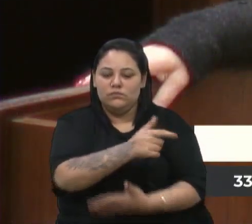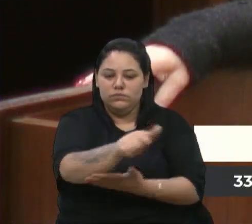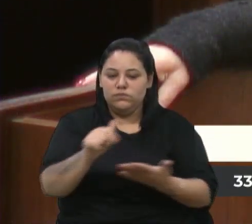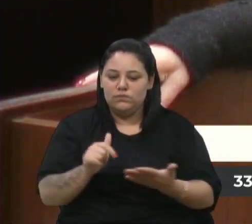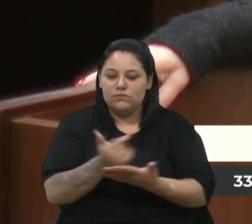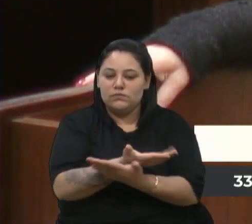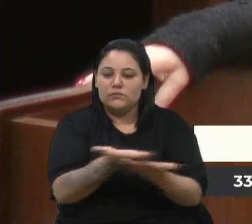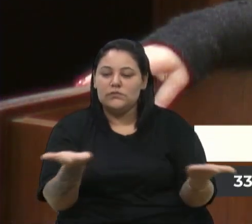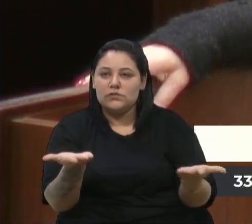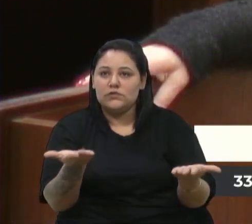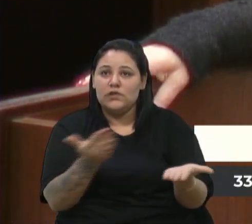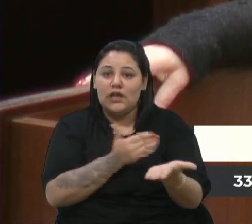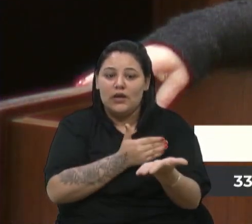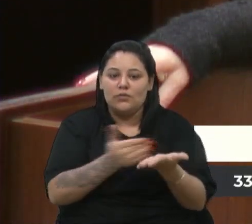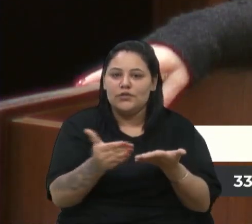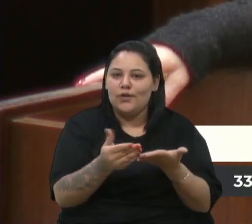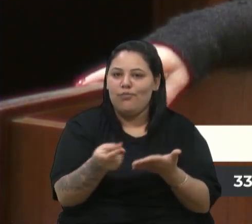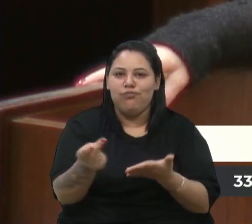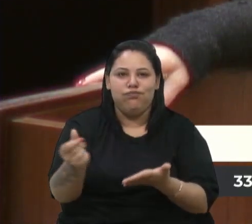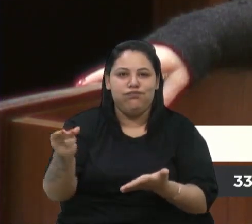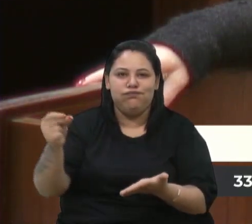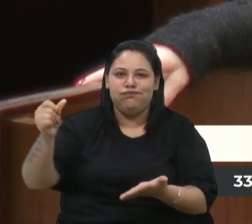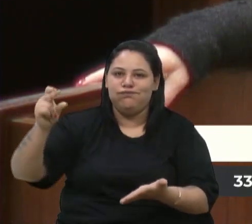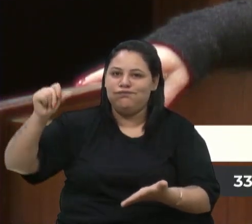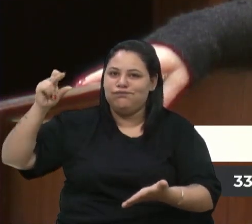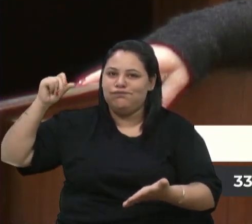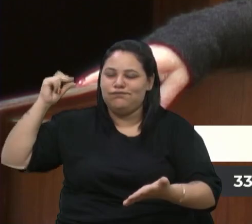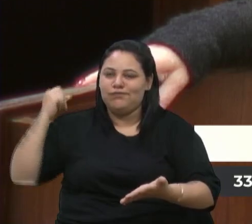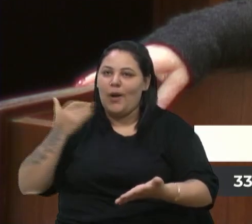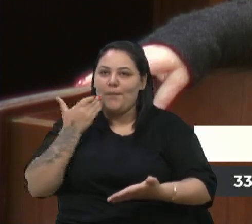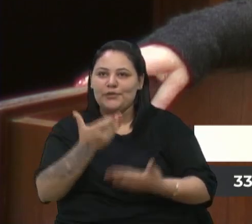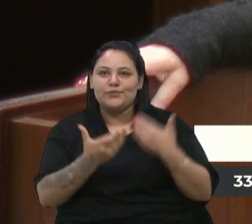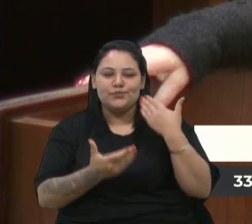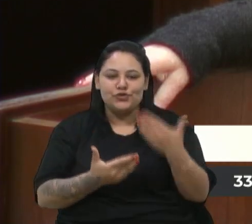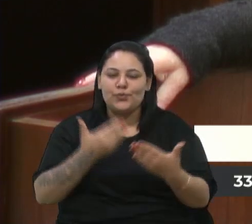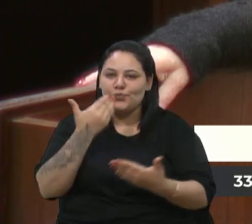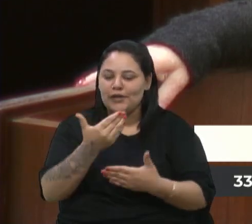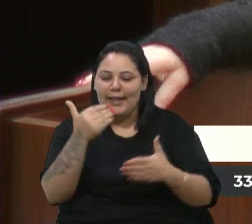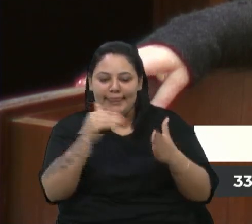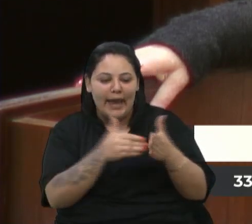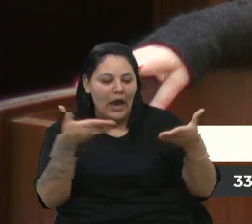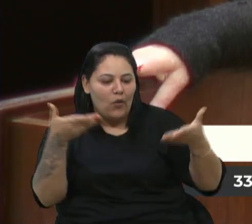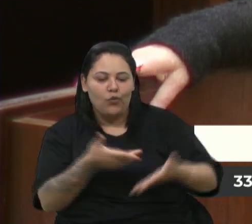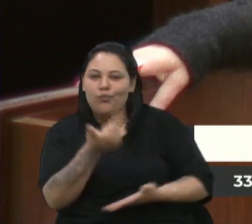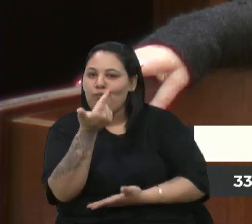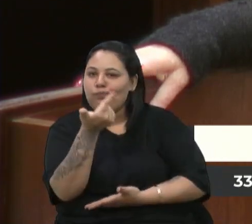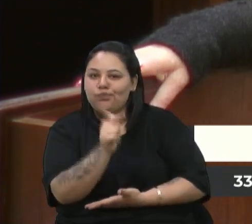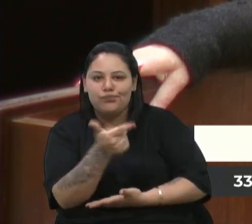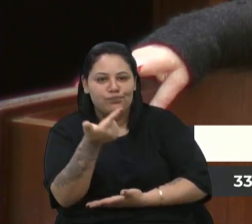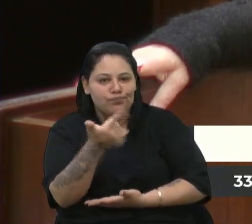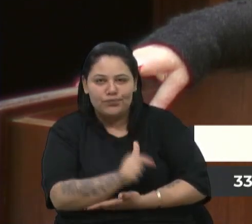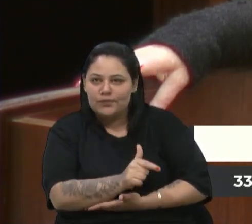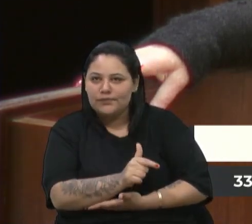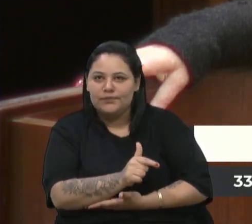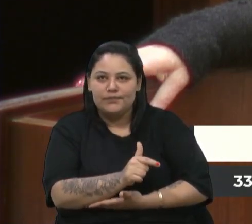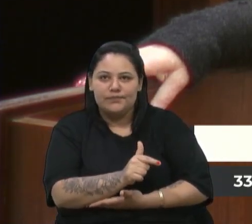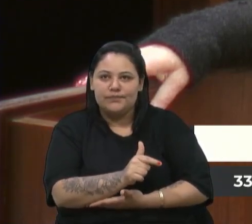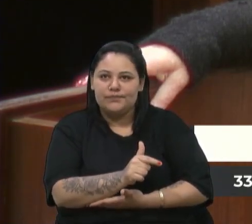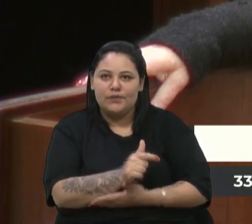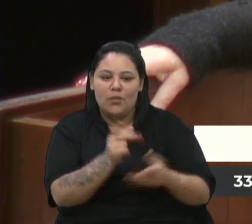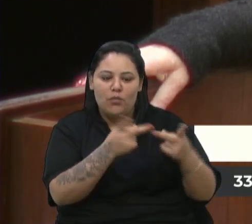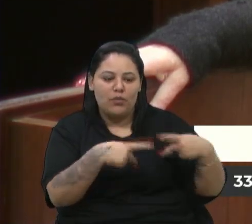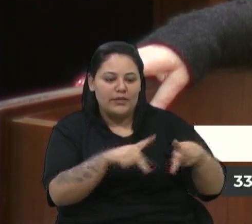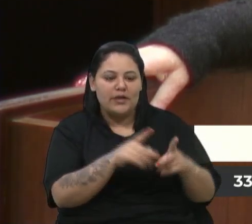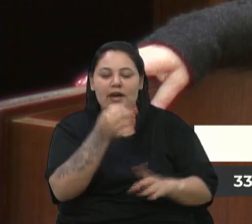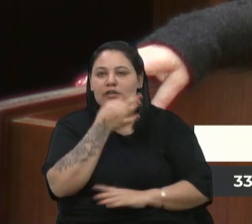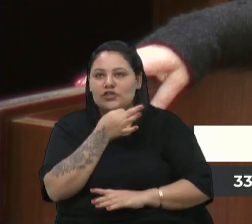espaços, ela começou há muito tempo e, até hoje, nós não temos a população